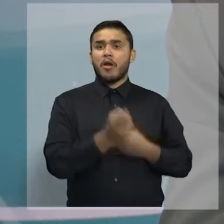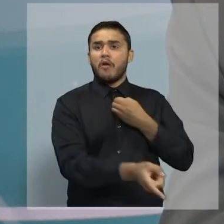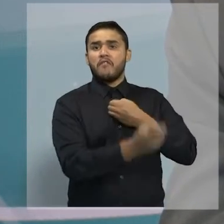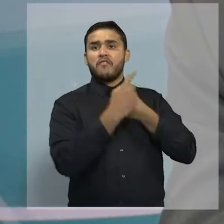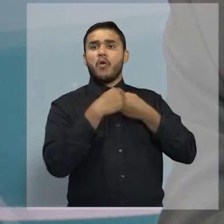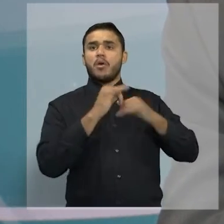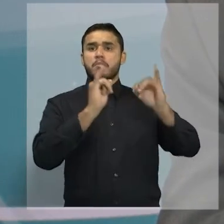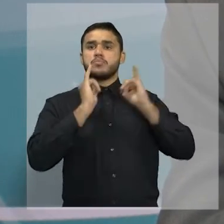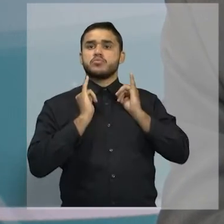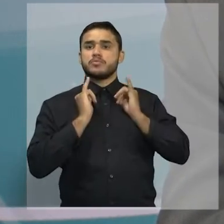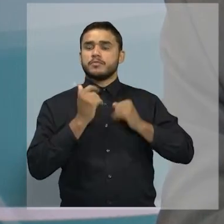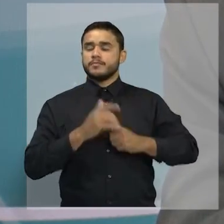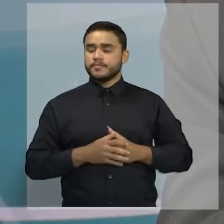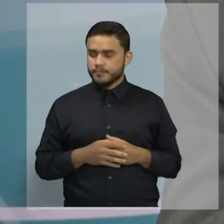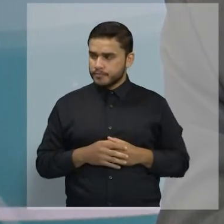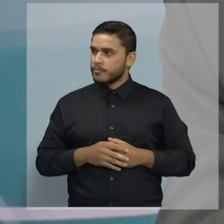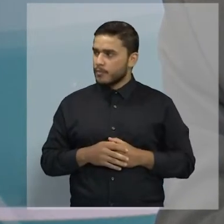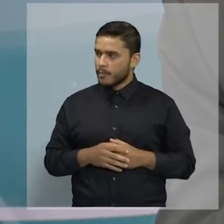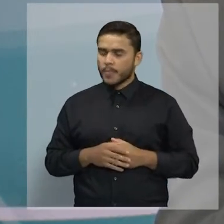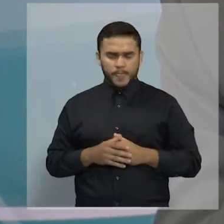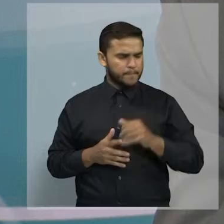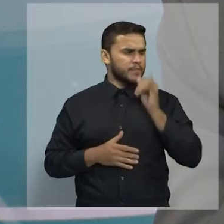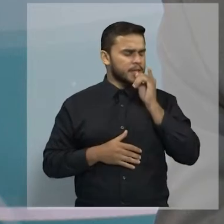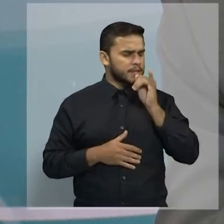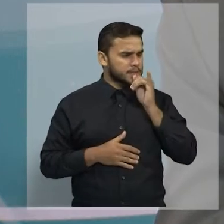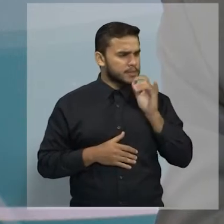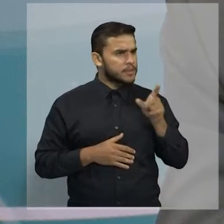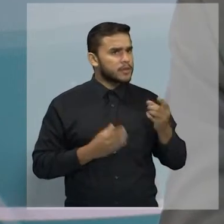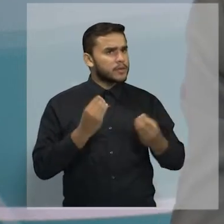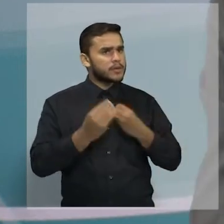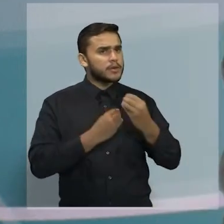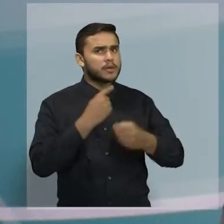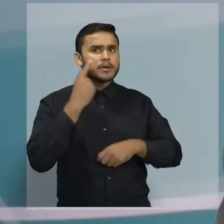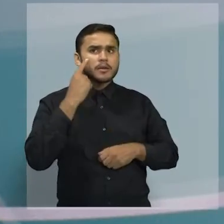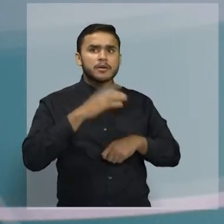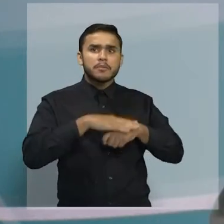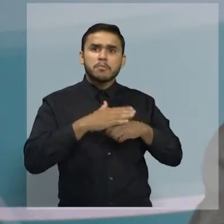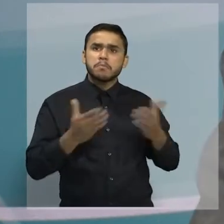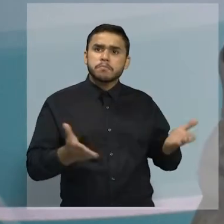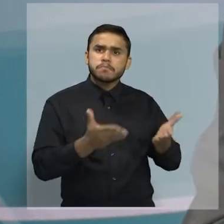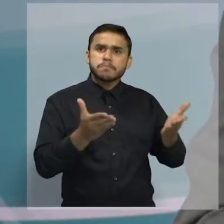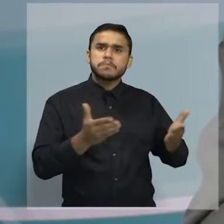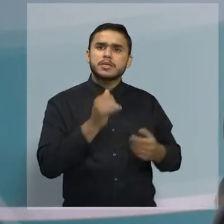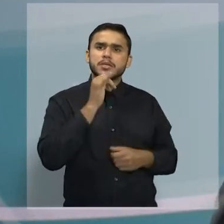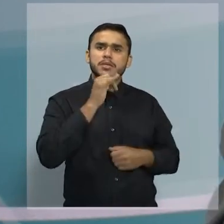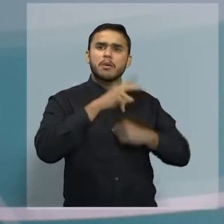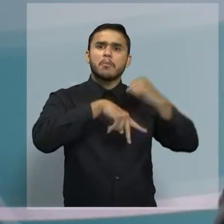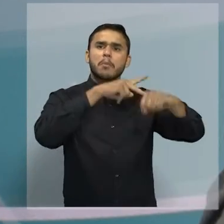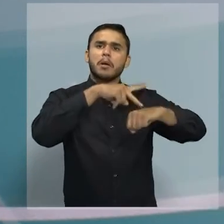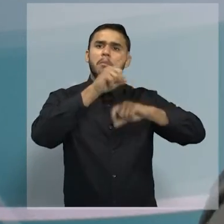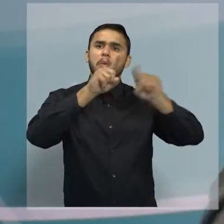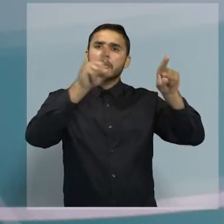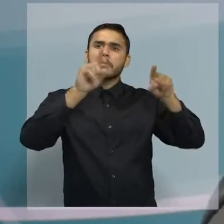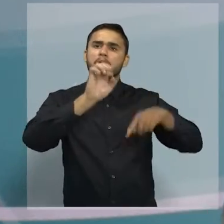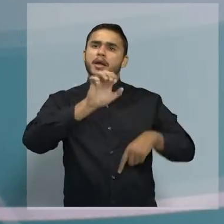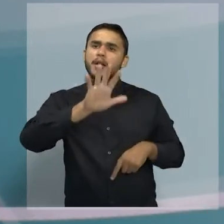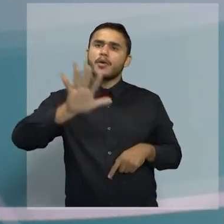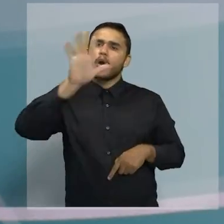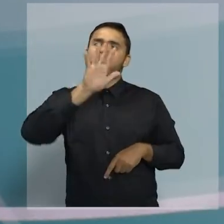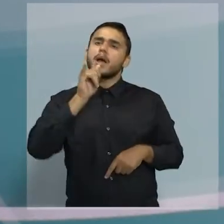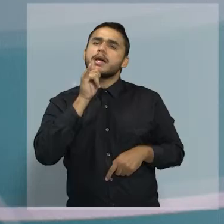discute, né? Quer dizer, como incentivar e motivar a formalização. Porque quando essa discussão ela passa nos países maduros, do capitalismo